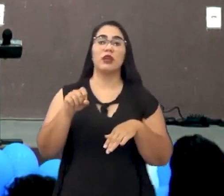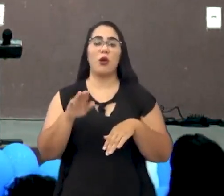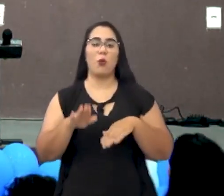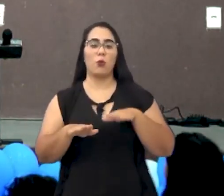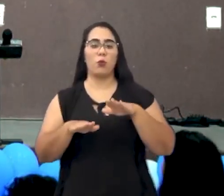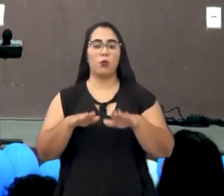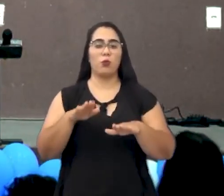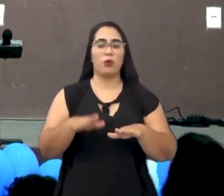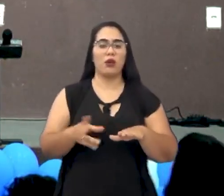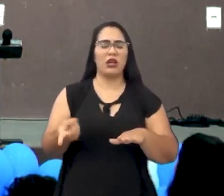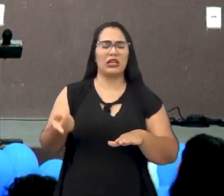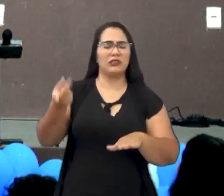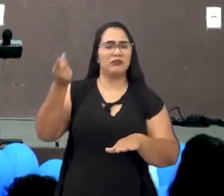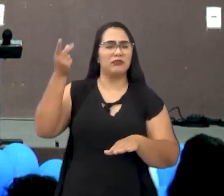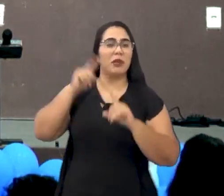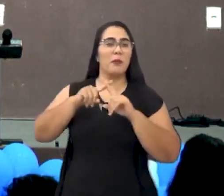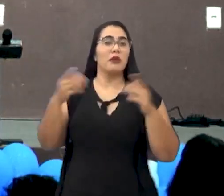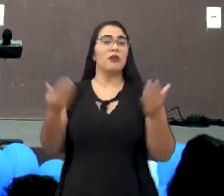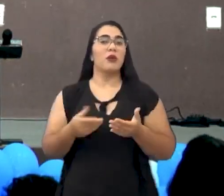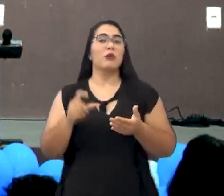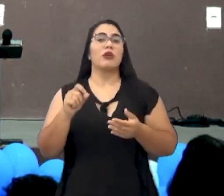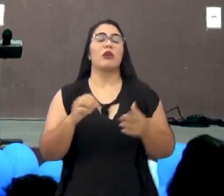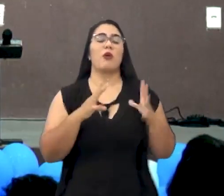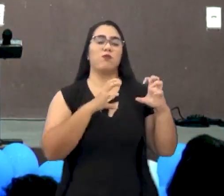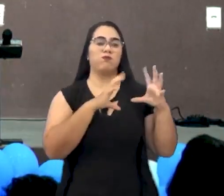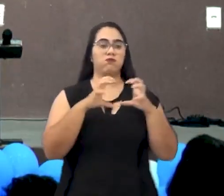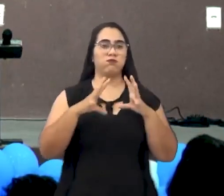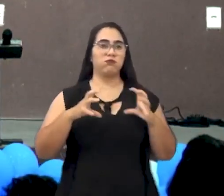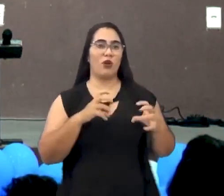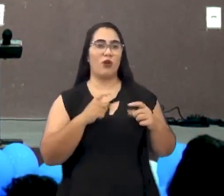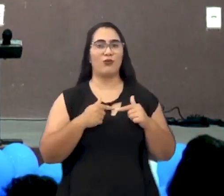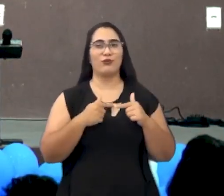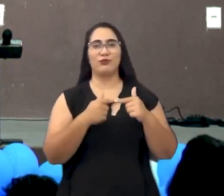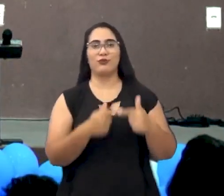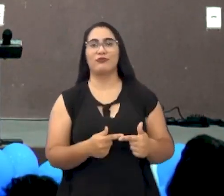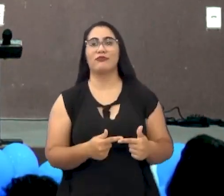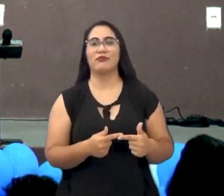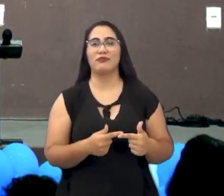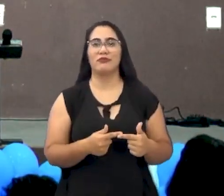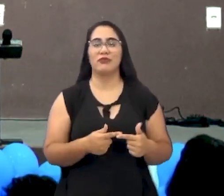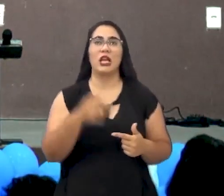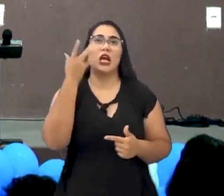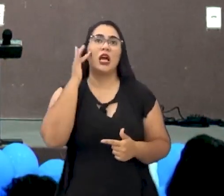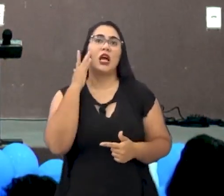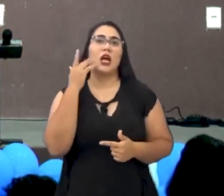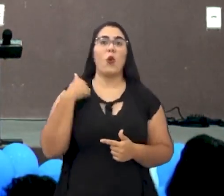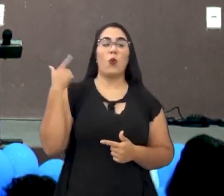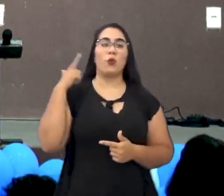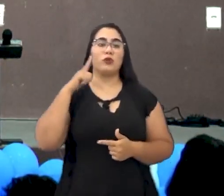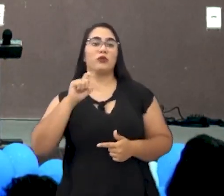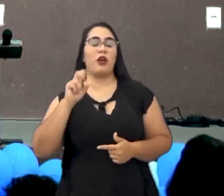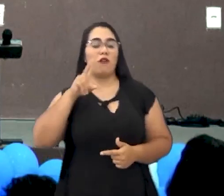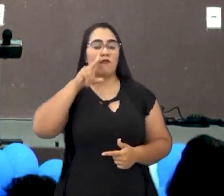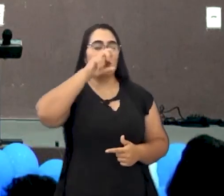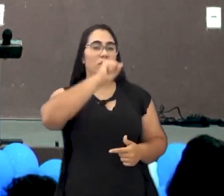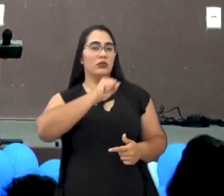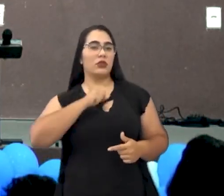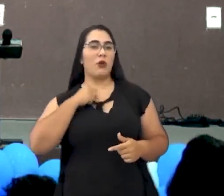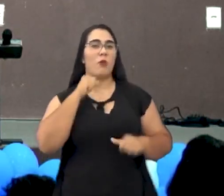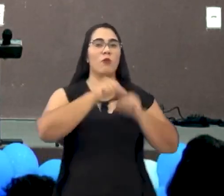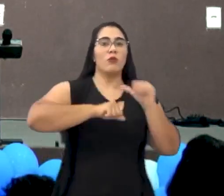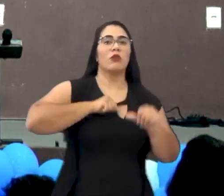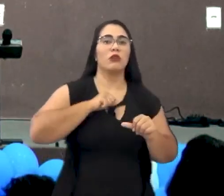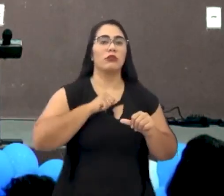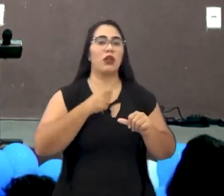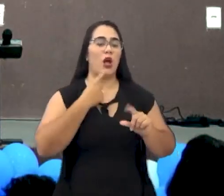lá atrás, mas agora voltou a brigar, achar que você vai conseguir pela força. Ou seja, você pegou a cruz